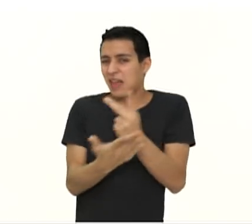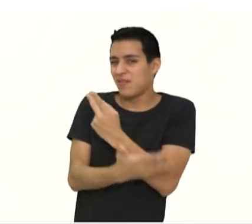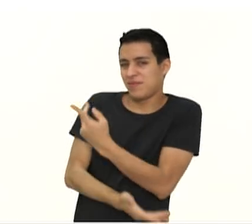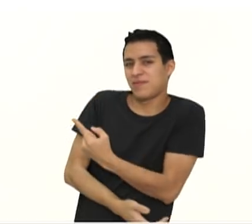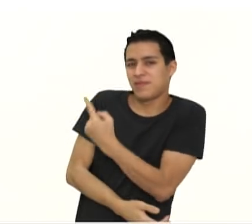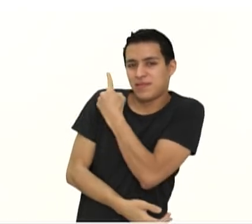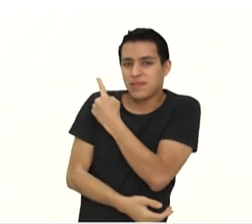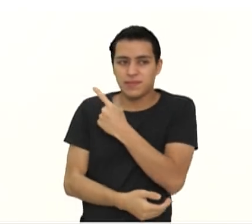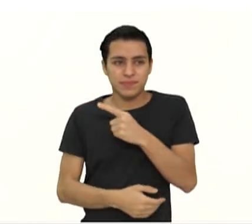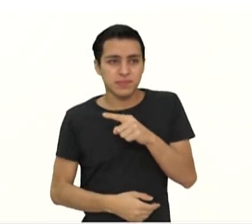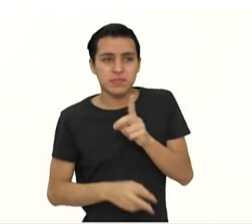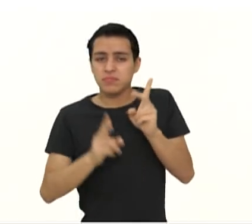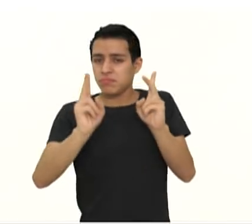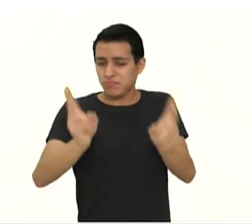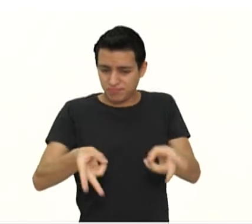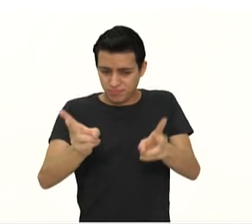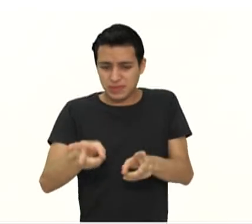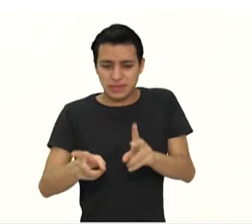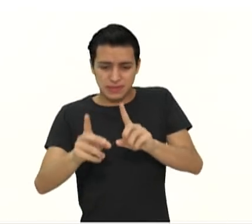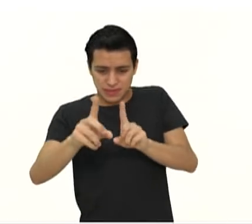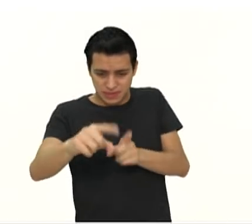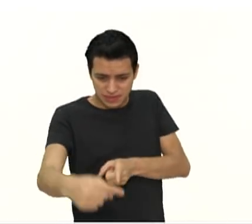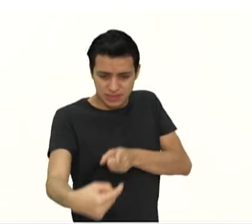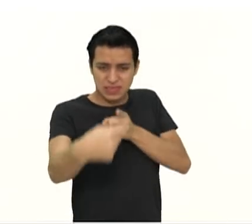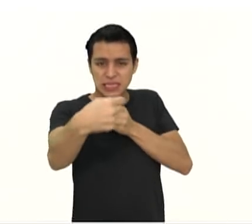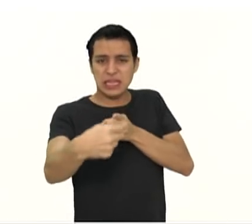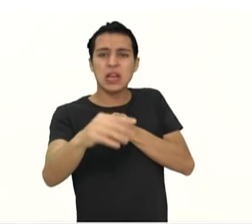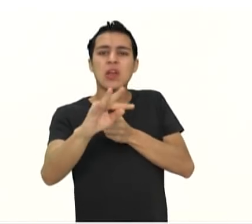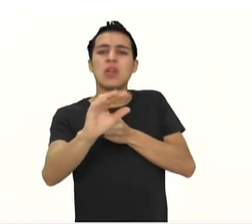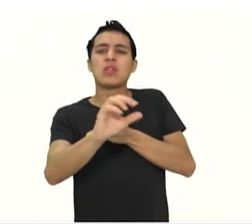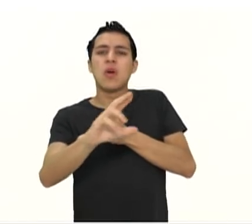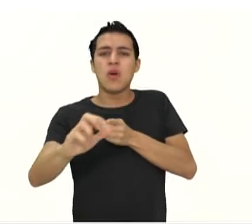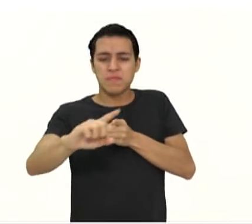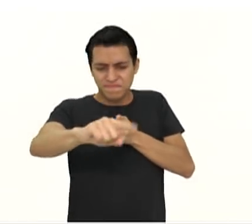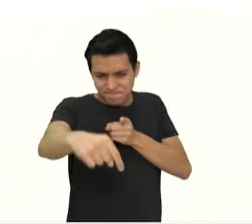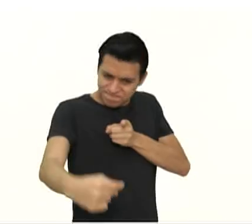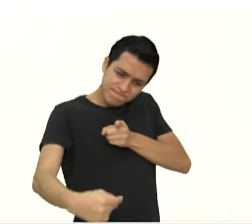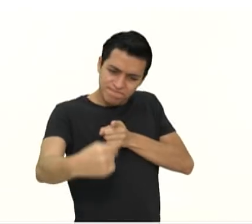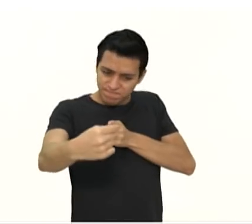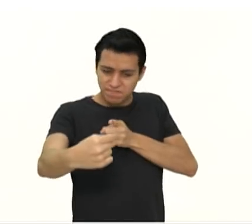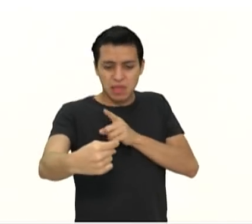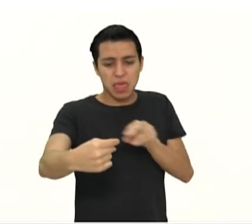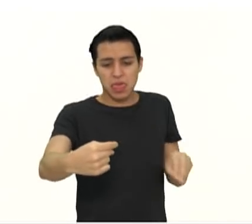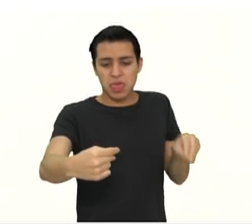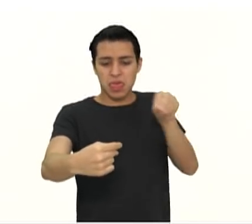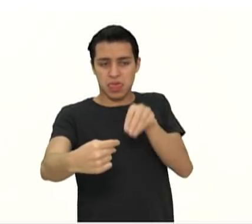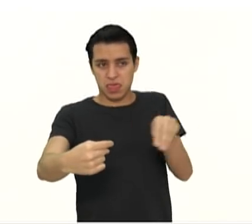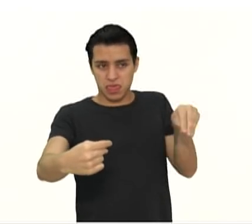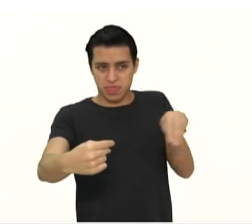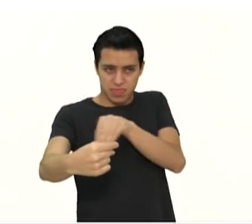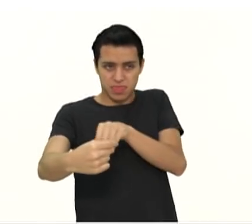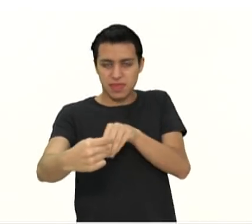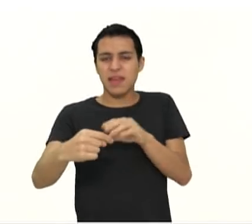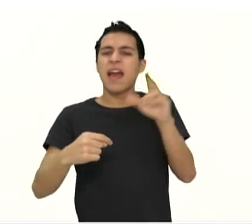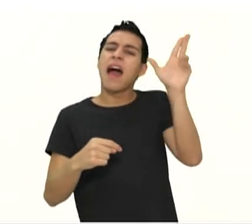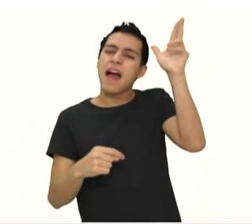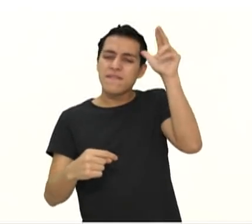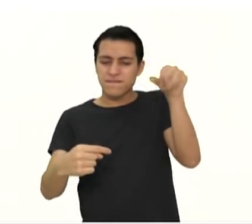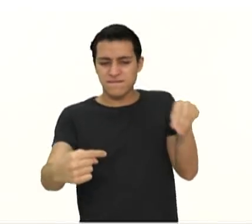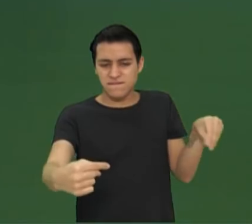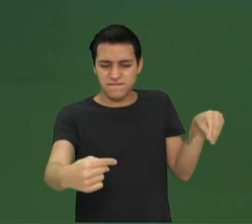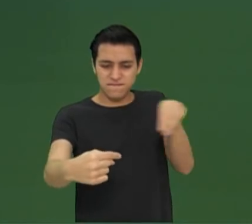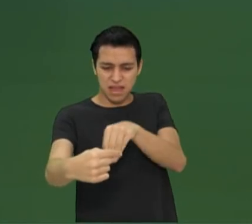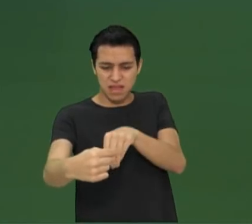A torre continua dando xeque no rei. O que ele fez? Ele movimentou o cavalo. Então, o que ele fez aqui? Ó? além